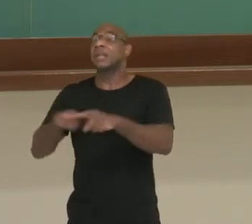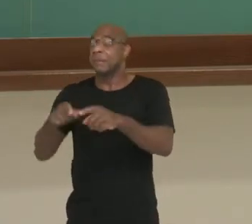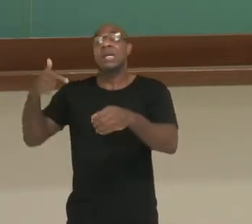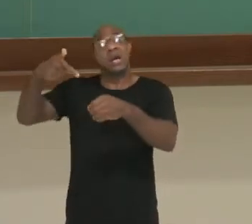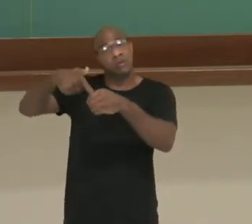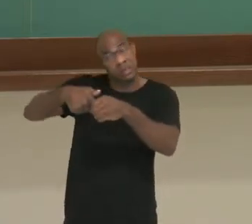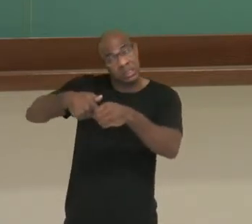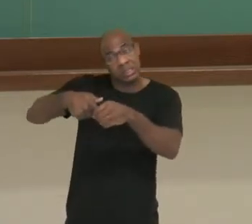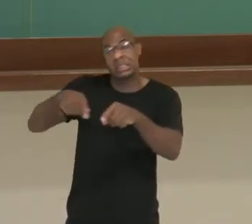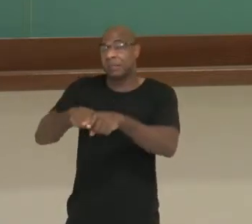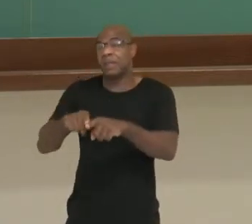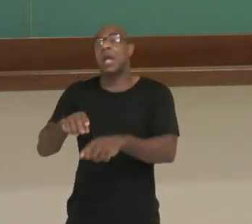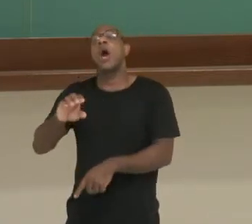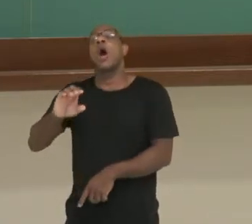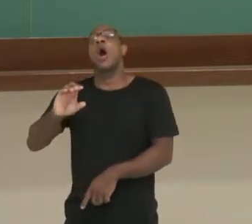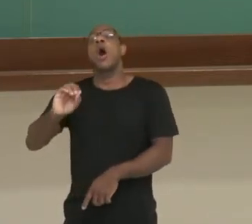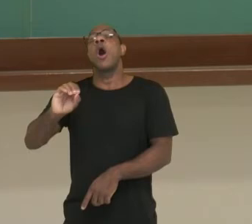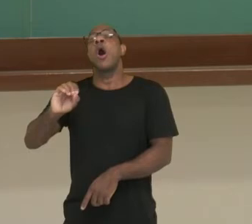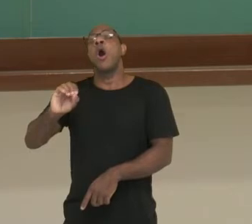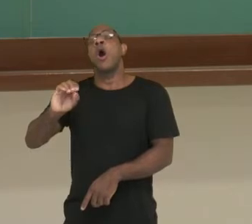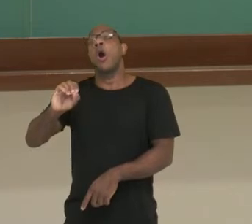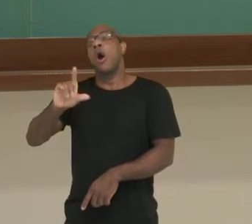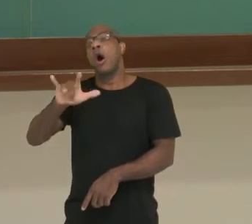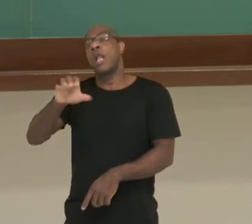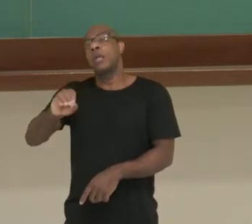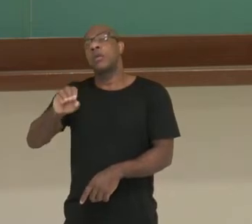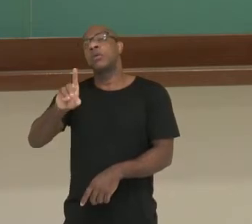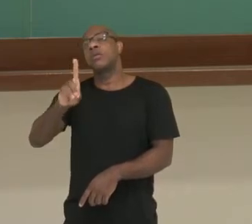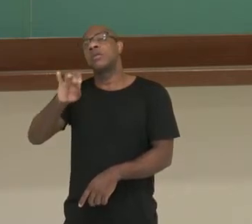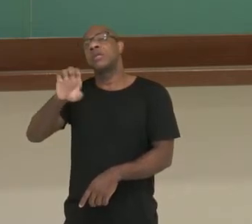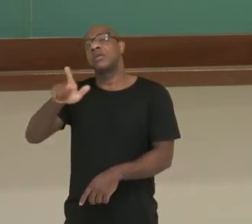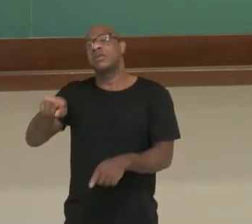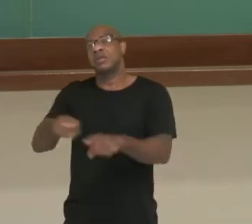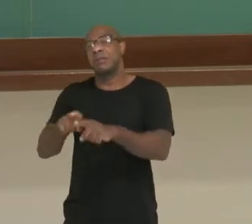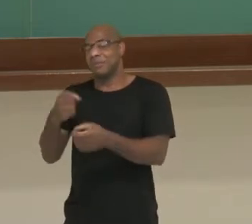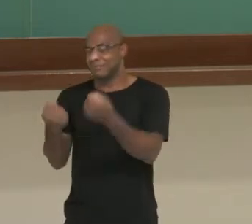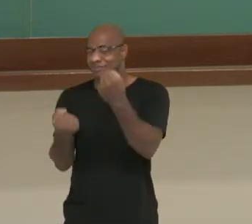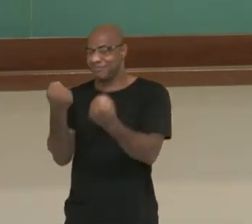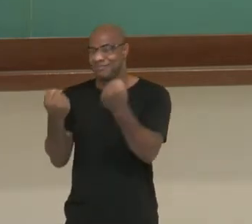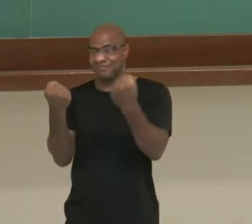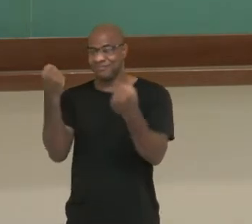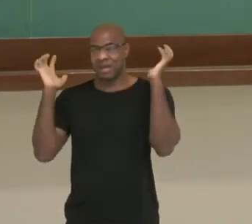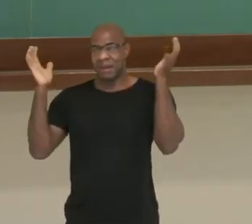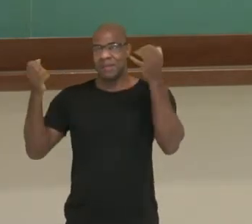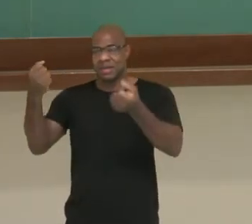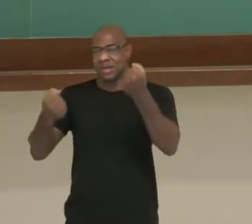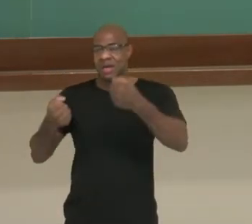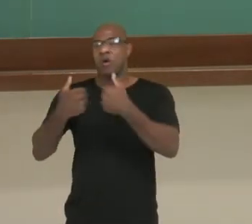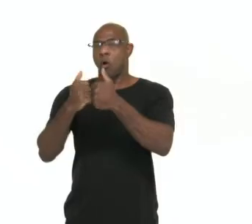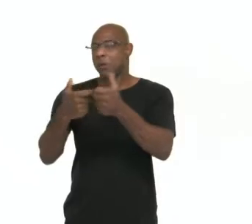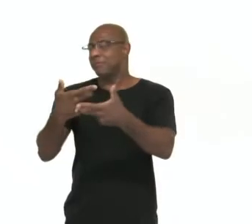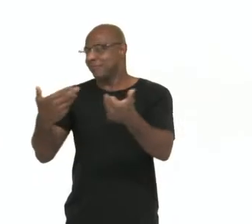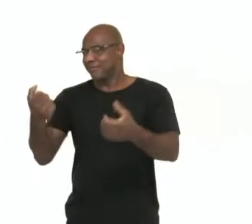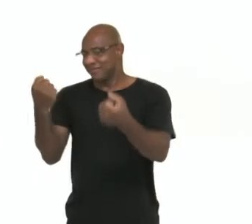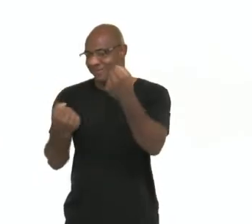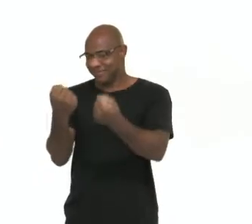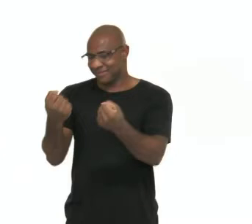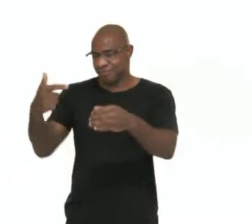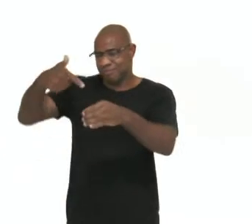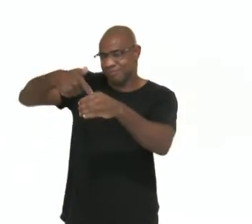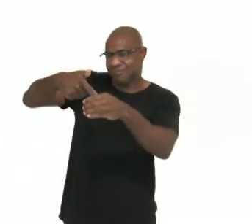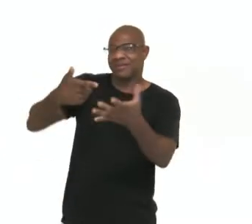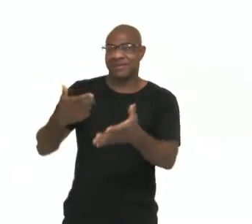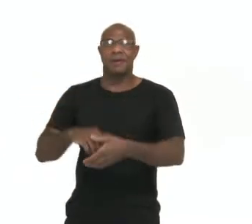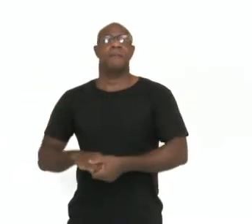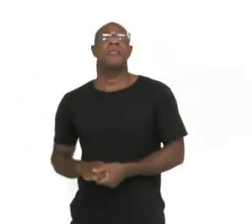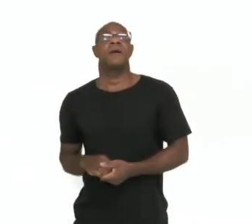diesel e querosene, entre outros tantos produtos que são obtidos a partir do petróleo. A gente vai ver aqui, ó, o que a gente